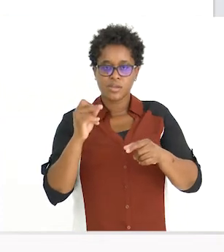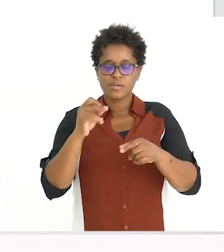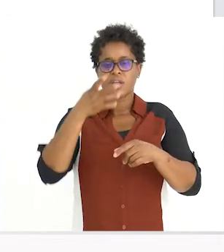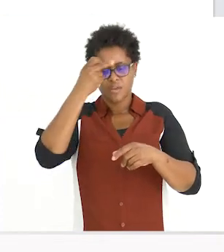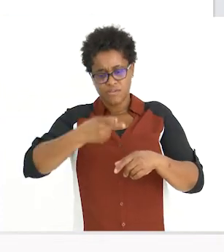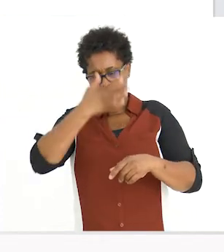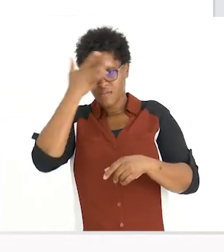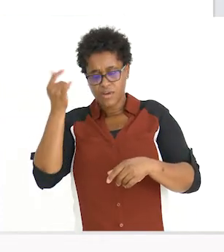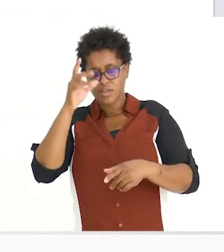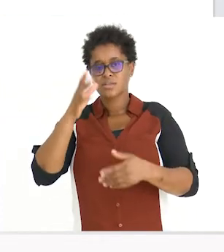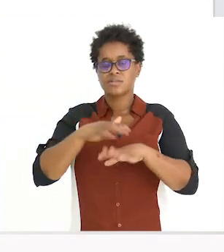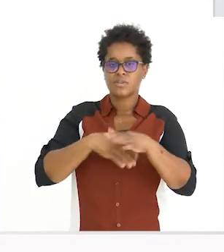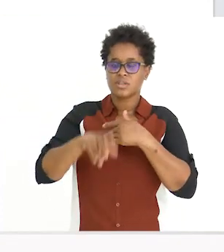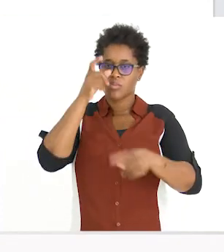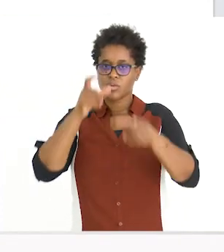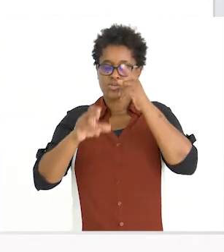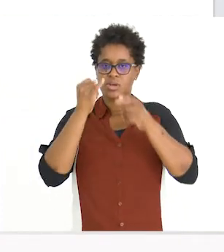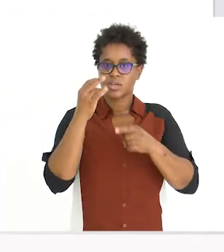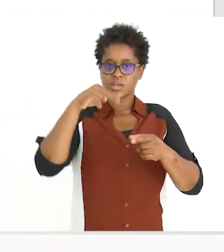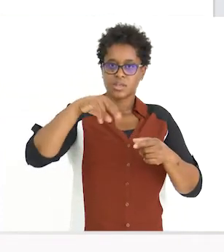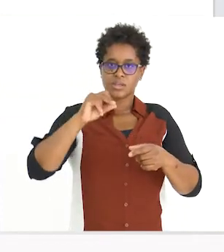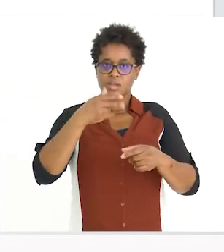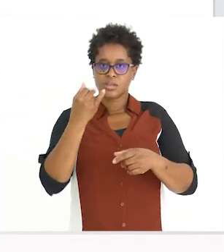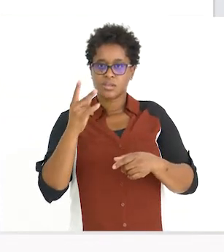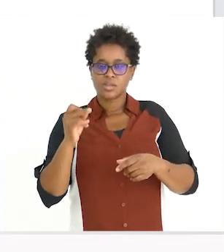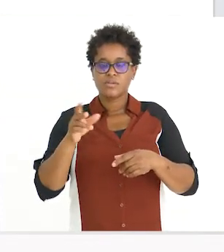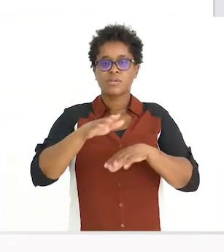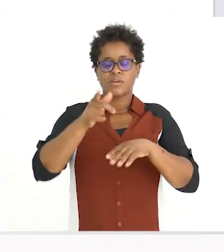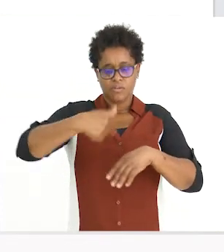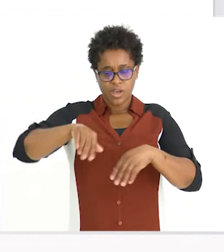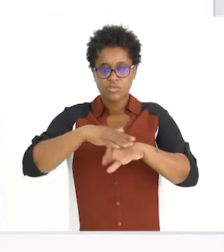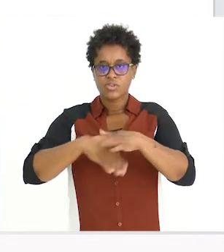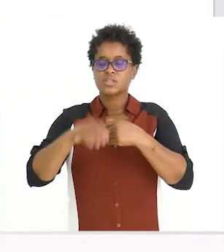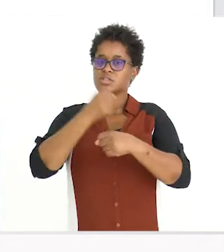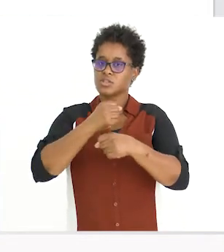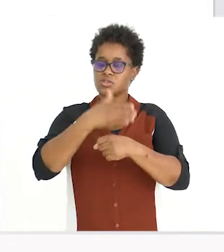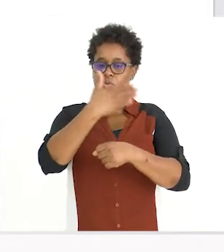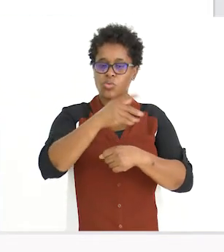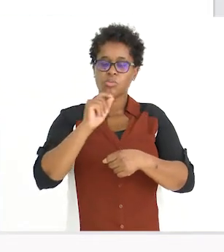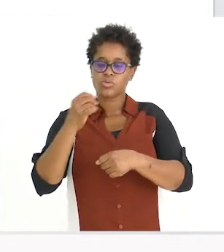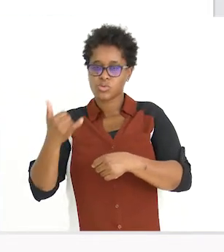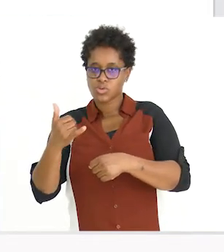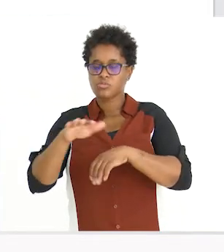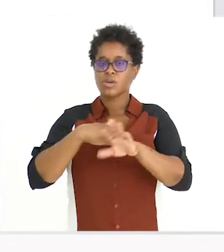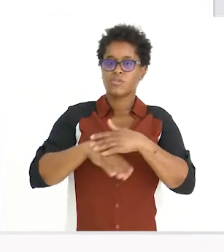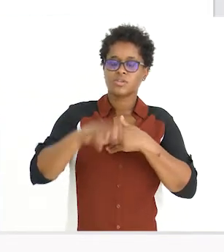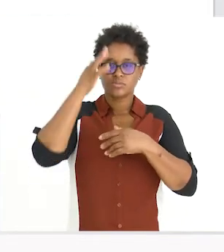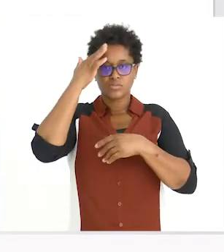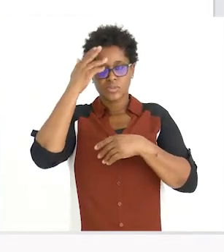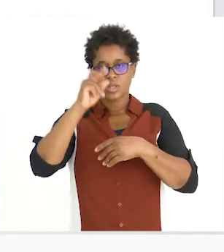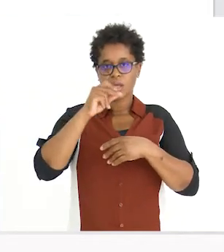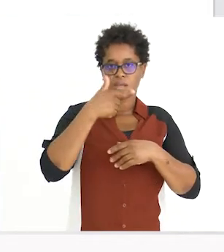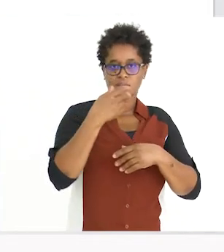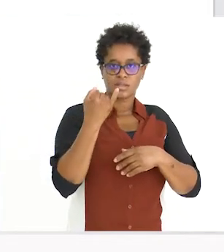calcular a população inativa. Vamos corrigir o exercício 1.2, que é para determinar a taxa de